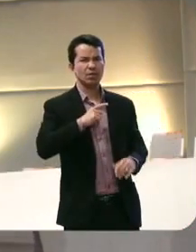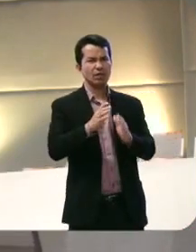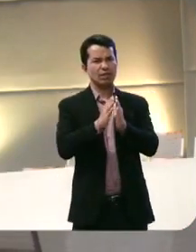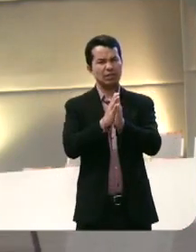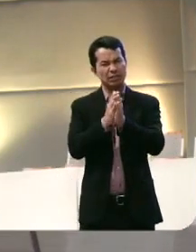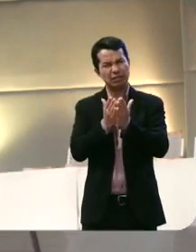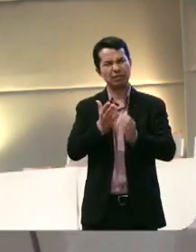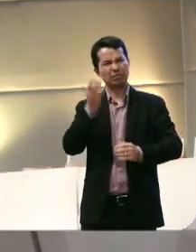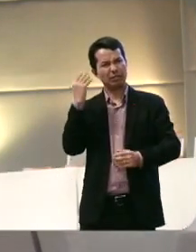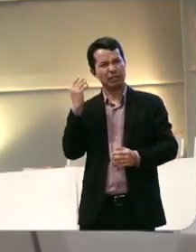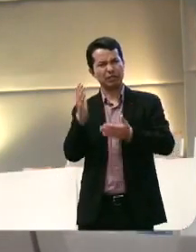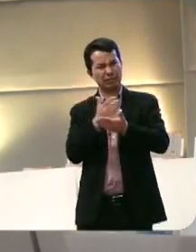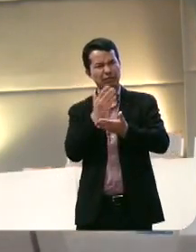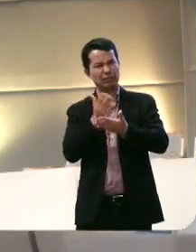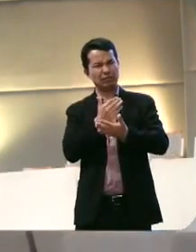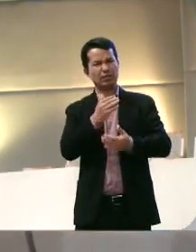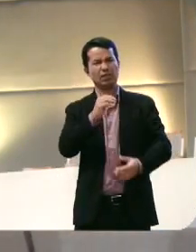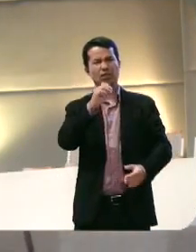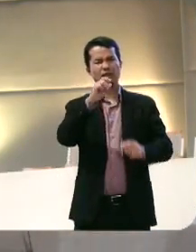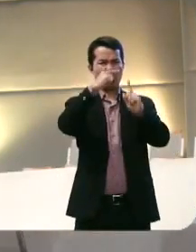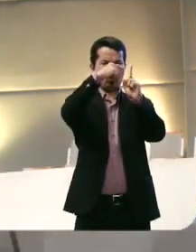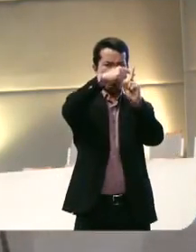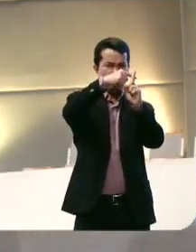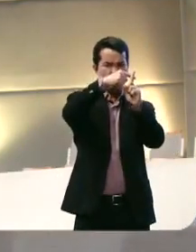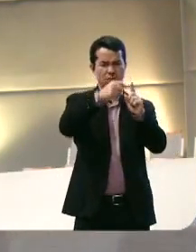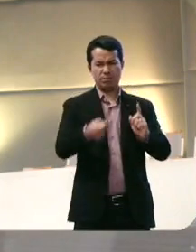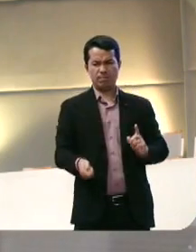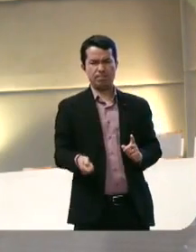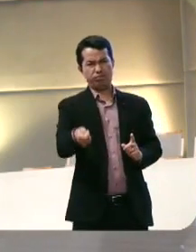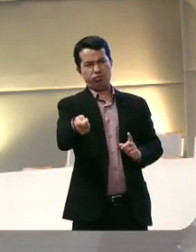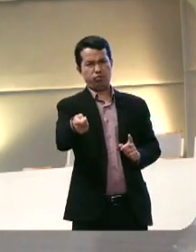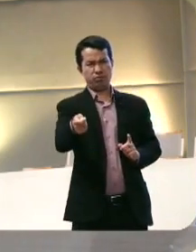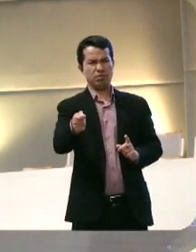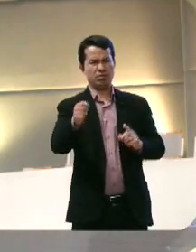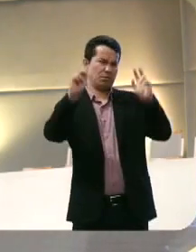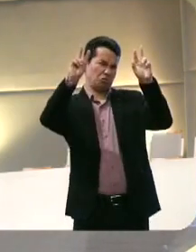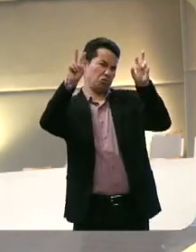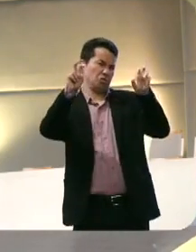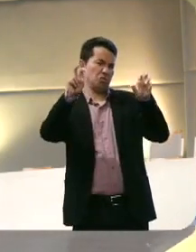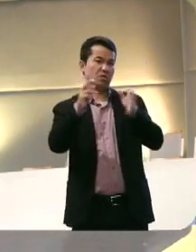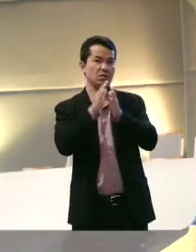o Punhal. Quem já leu esse livro? Se você não leu, vale a pena. Muito bom.